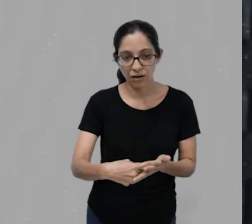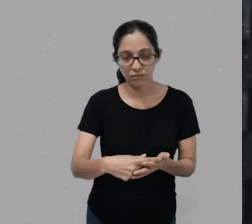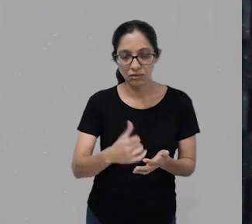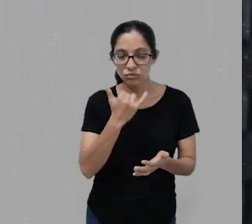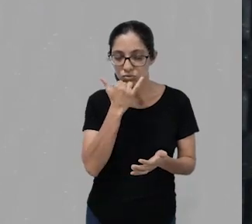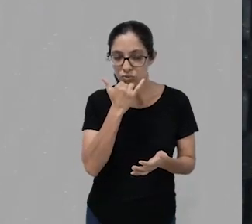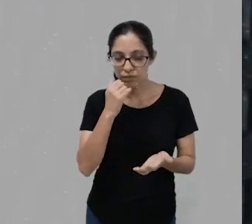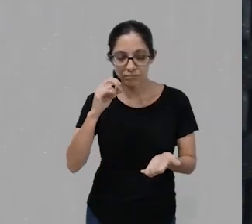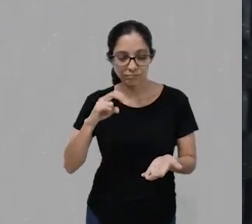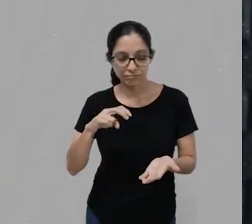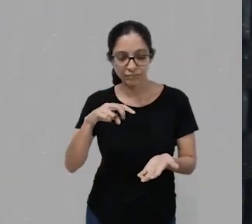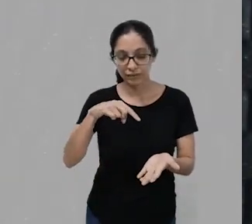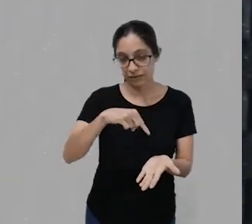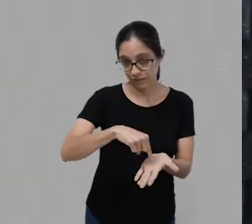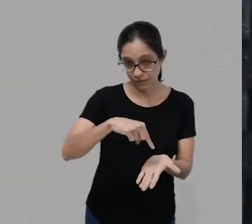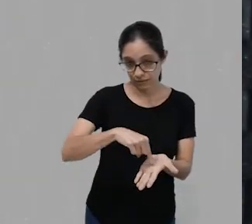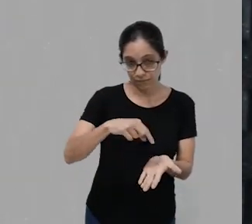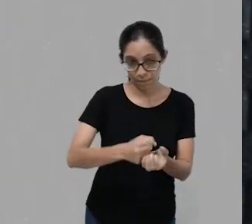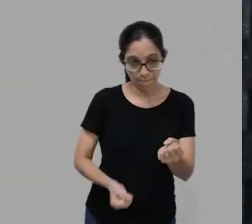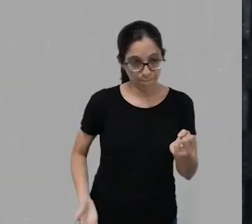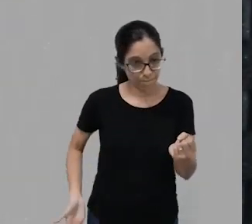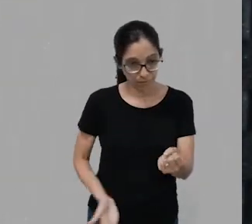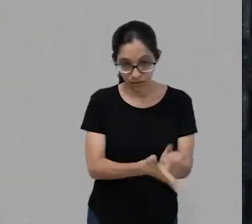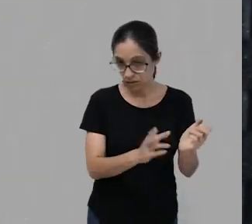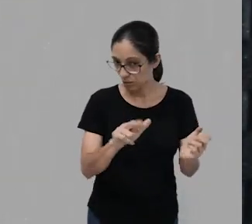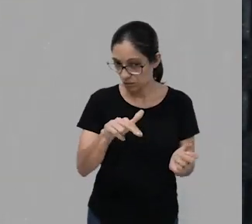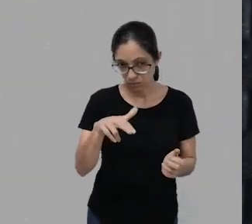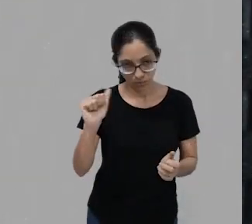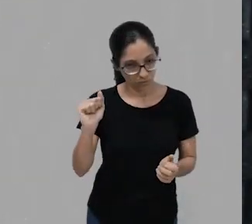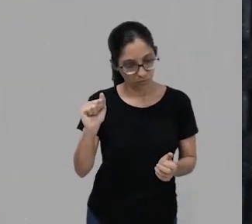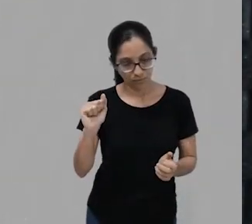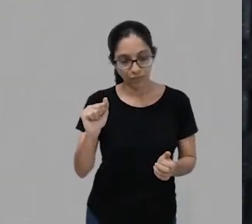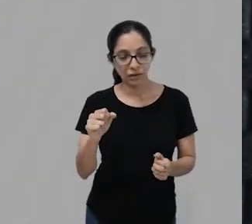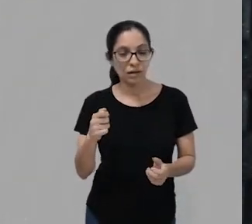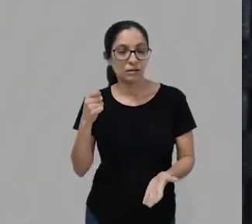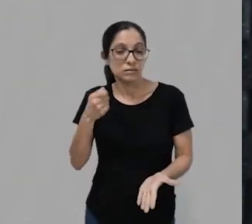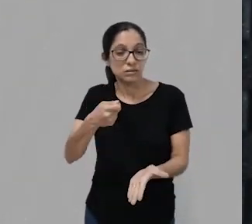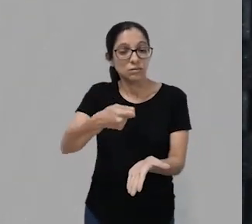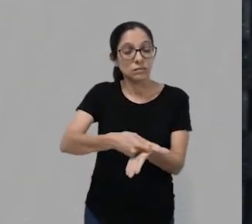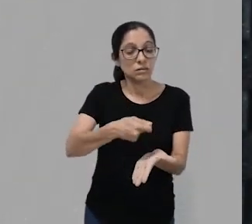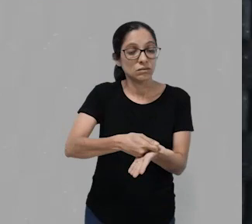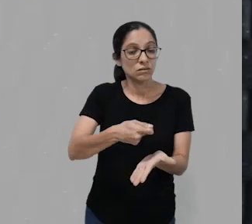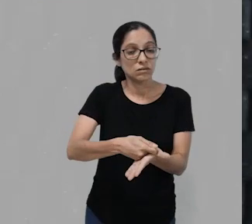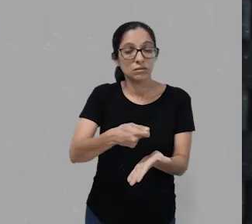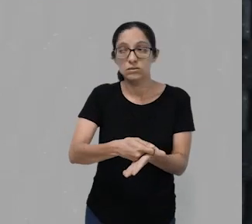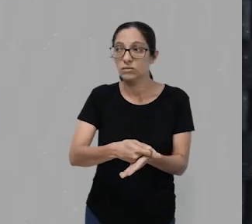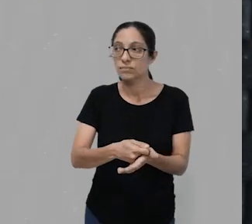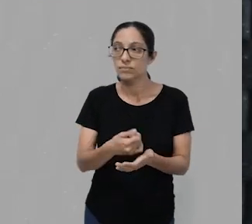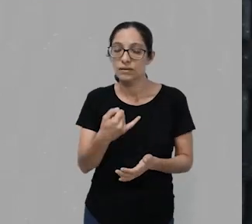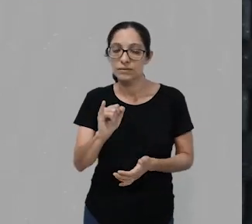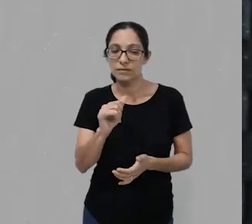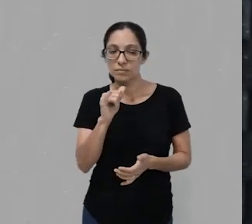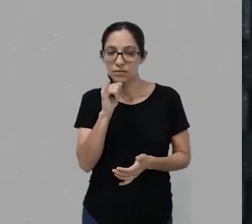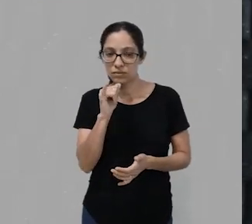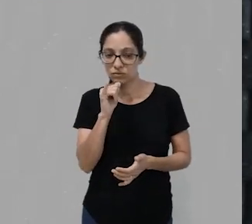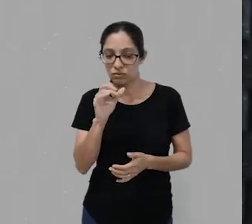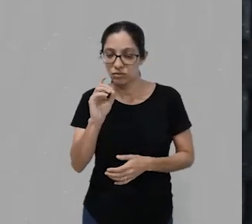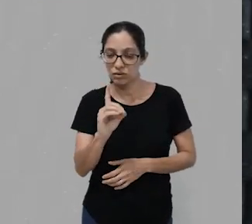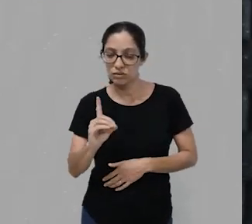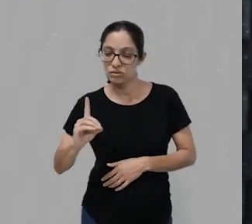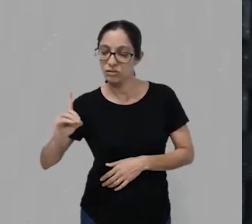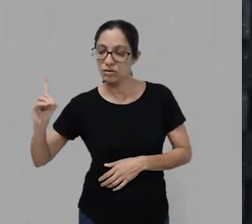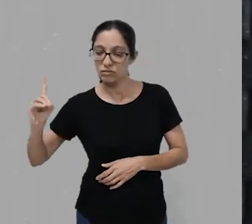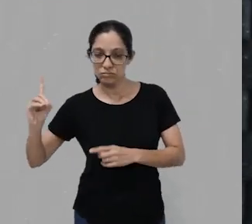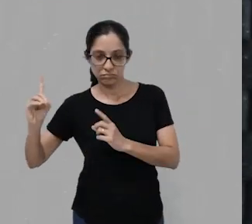Nunca. Ela obrigatoriamente tem que ser direcionada. Por exemplo, se eu estou do lado direito